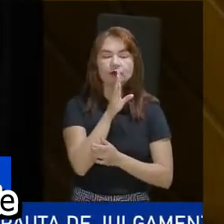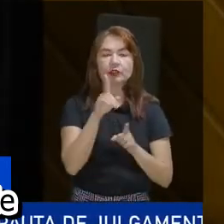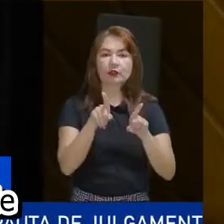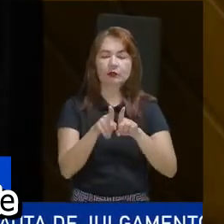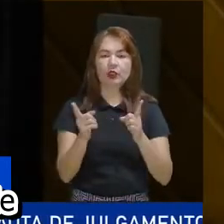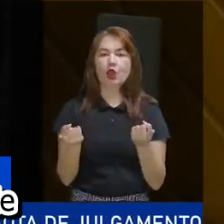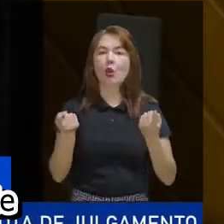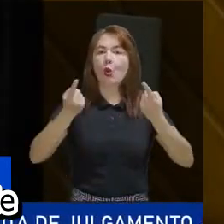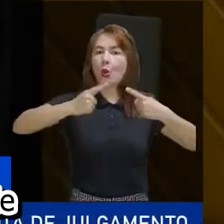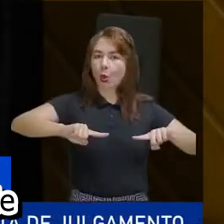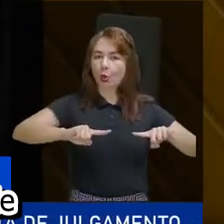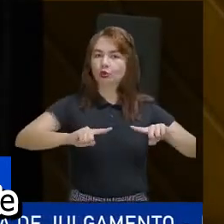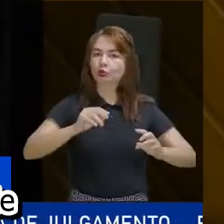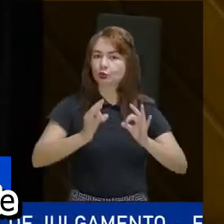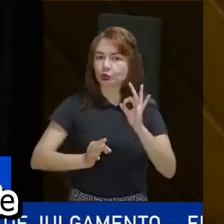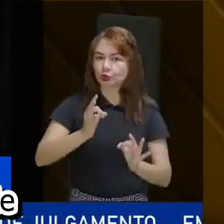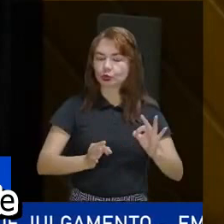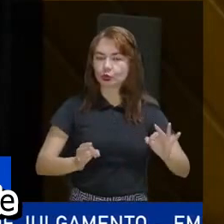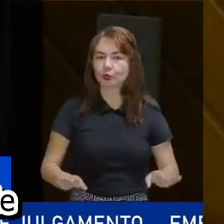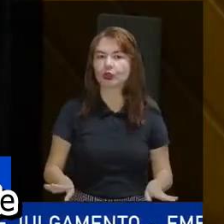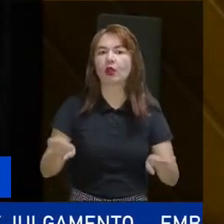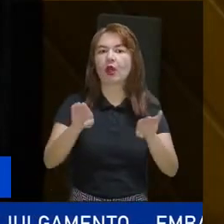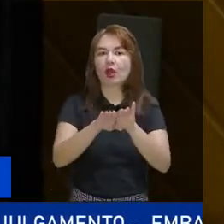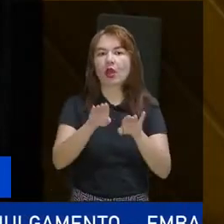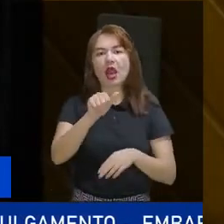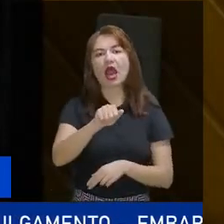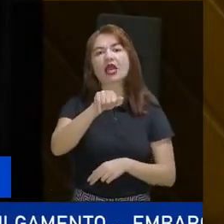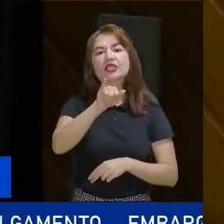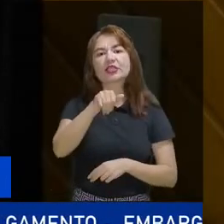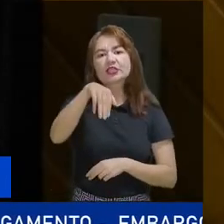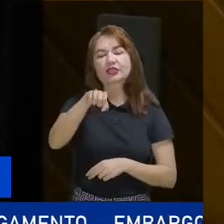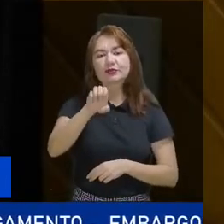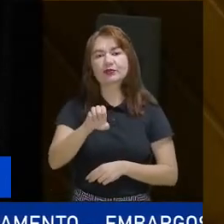insurgindo-se contra o não julgamento em conjunto das AIMES